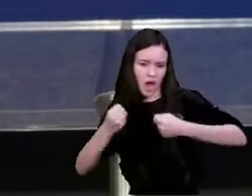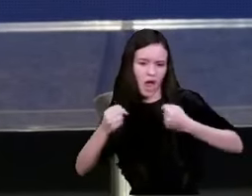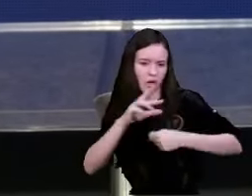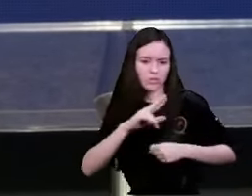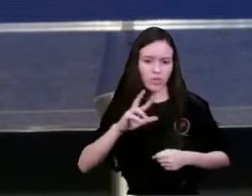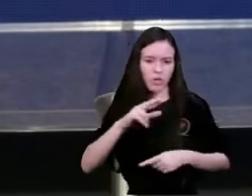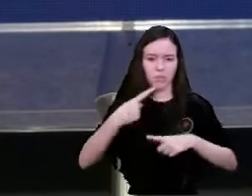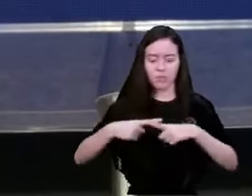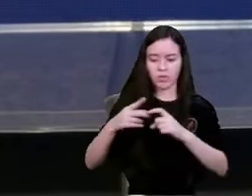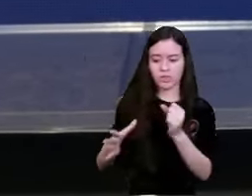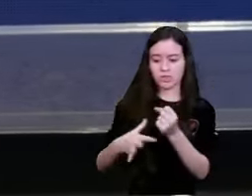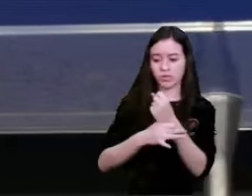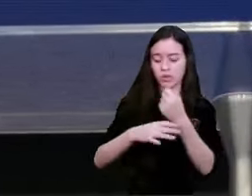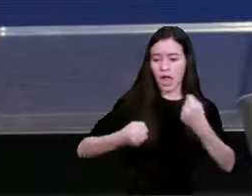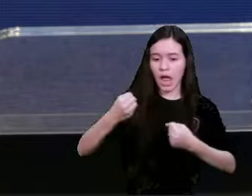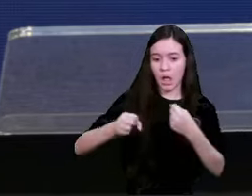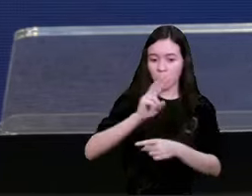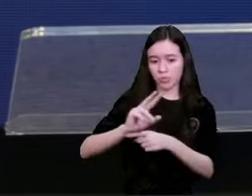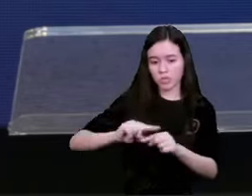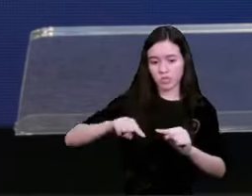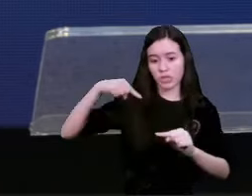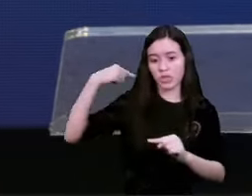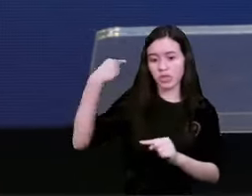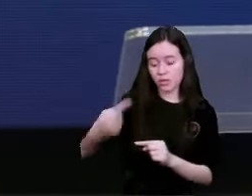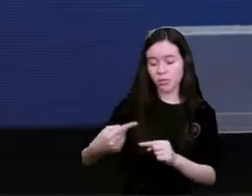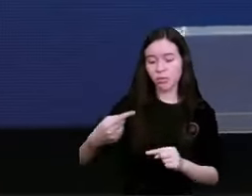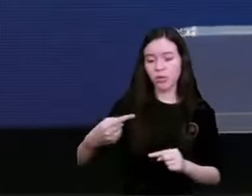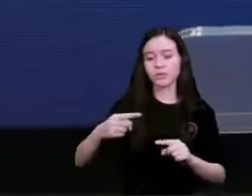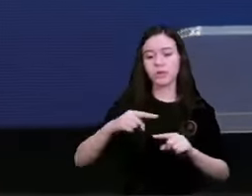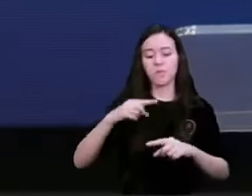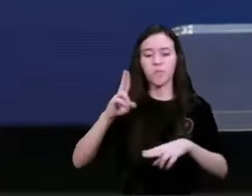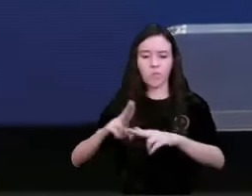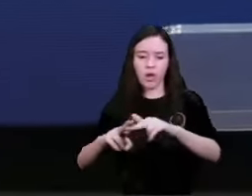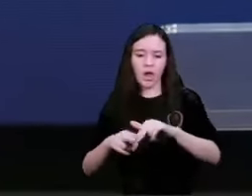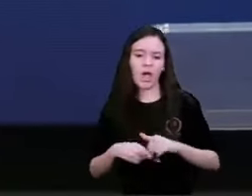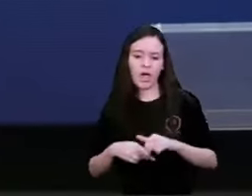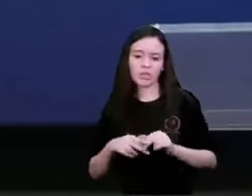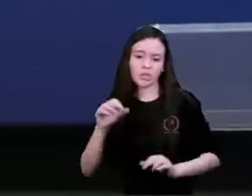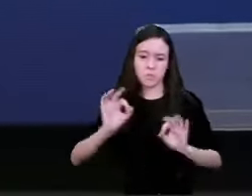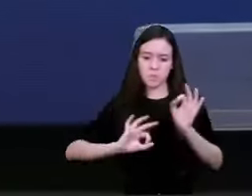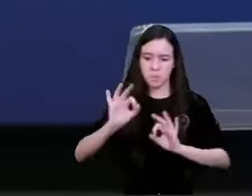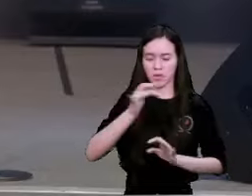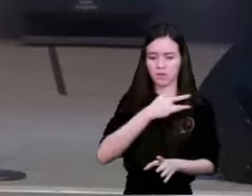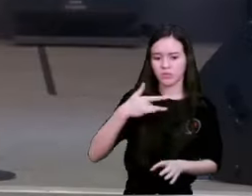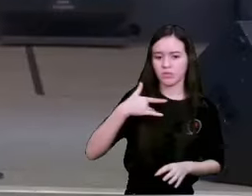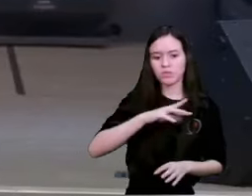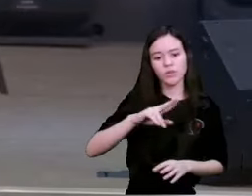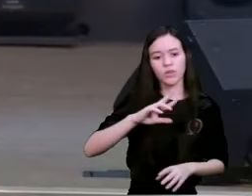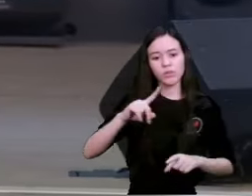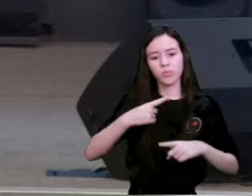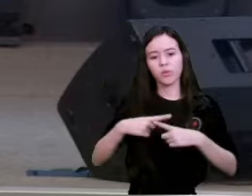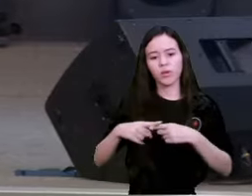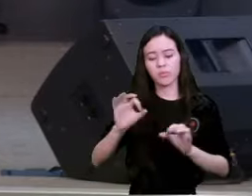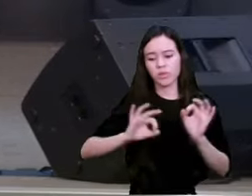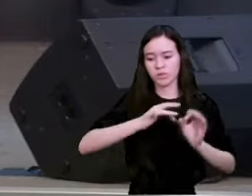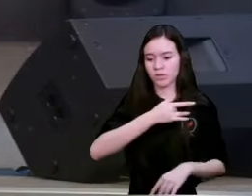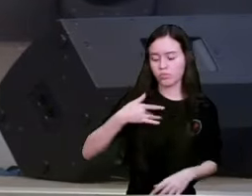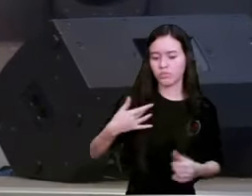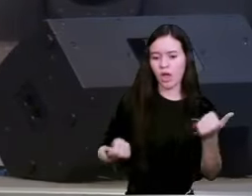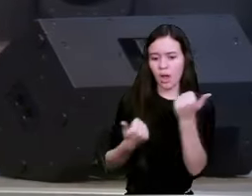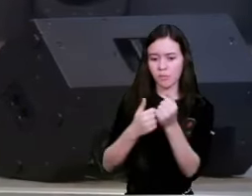seu carro ele te previne depois do que a tragédia acontece. Não é por causa do seu plano de saúde, porque o seu plano de saúde te dá